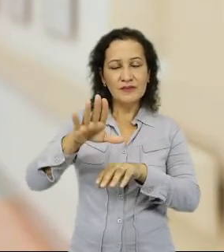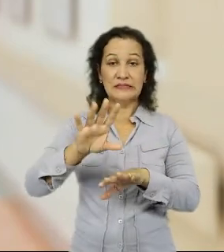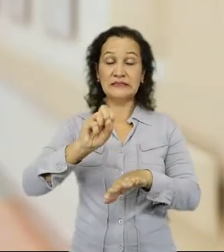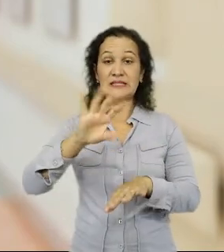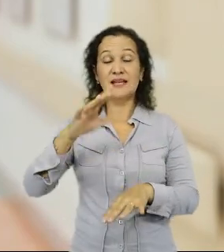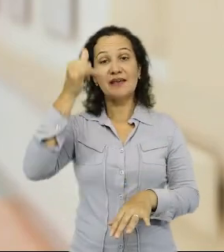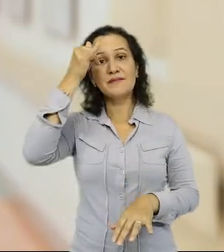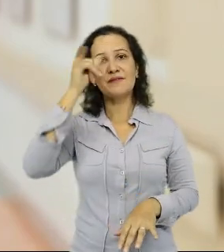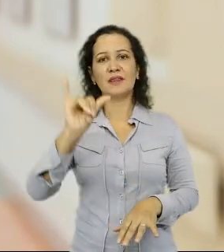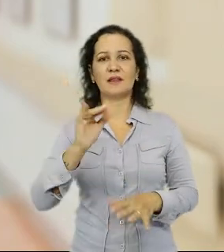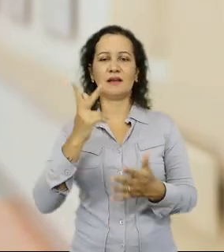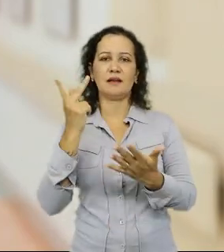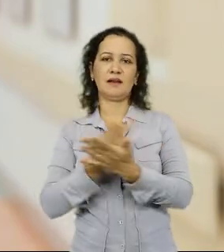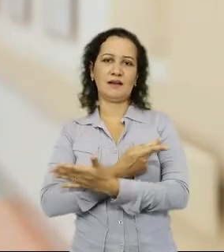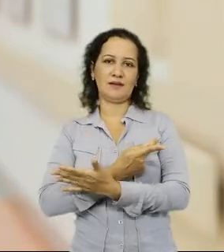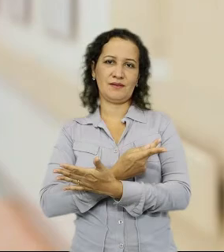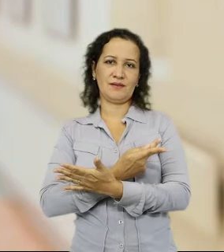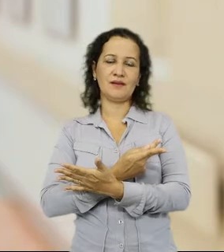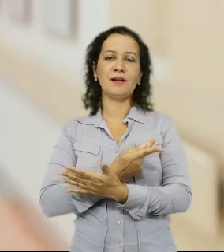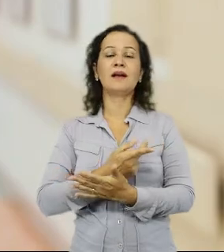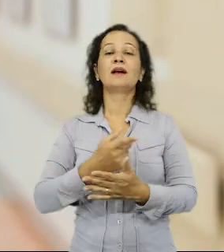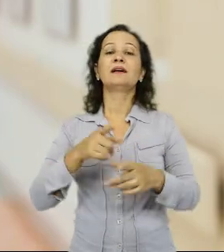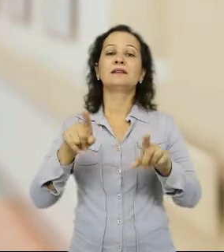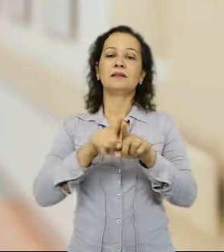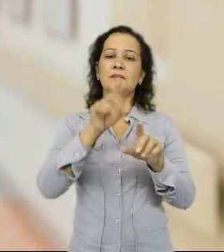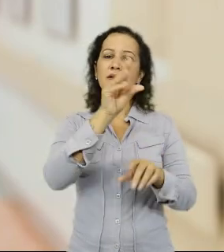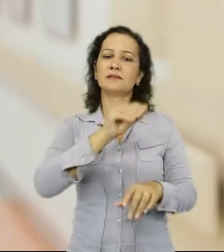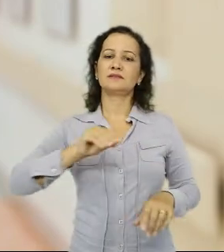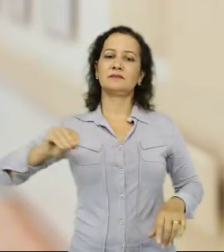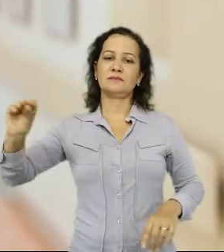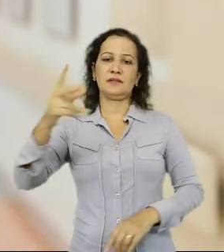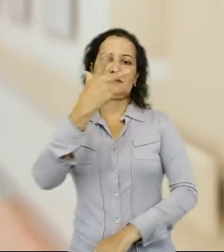algum erro específico de gesto ou até mesmo de